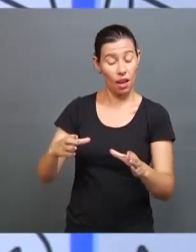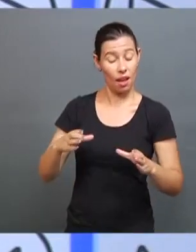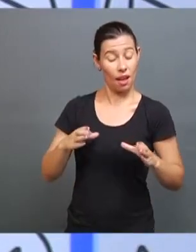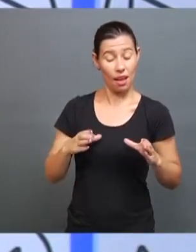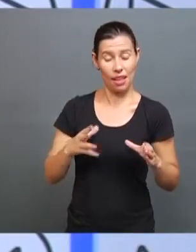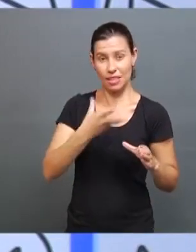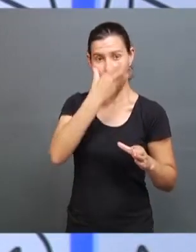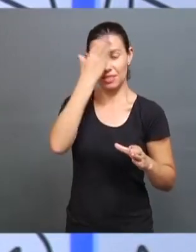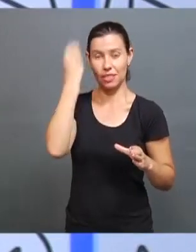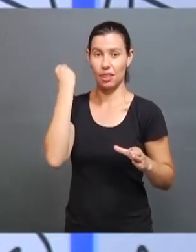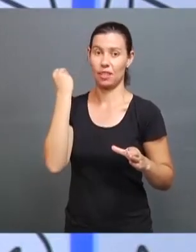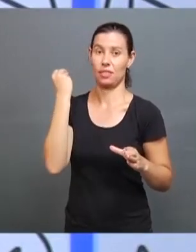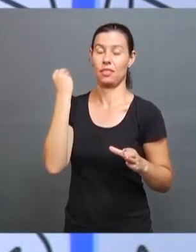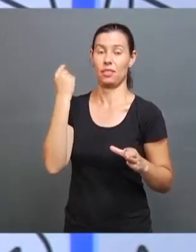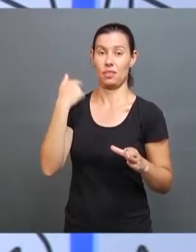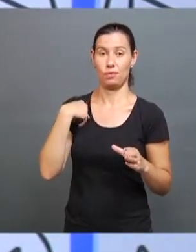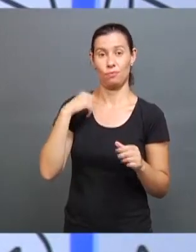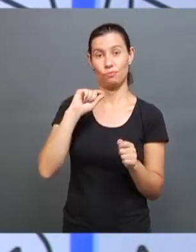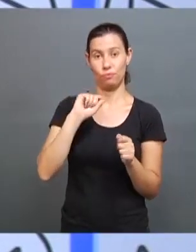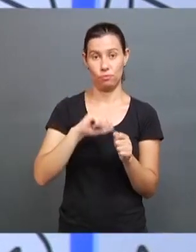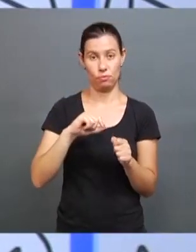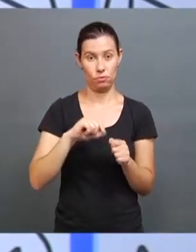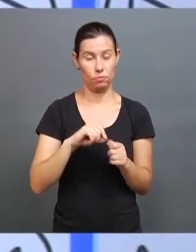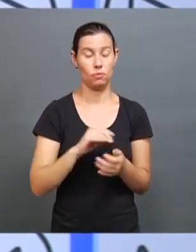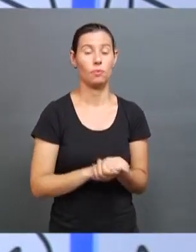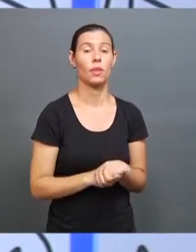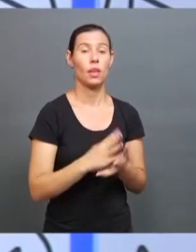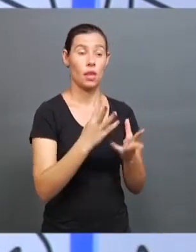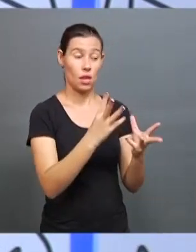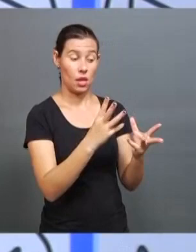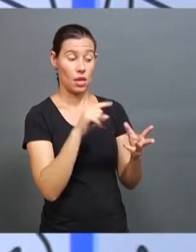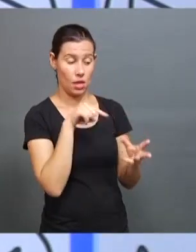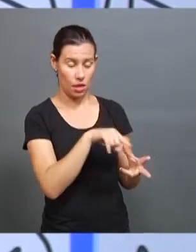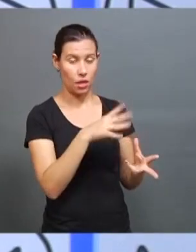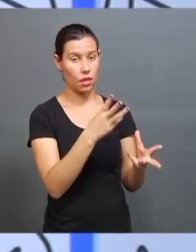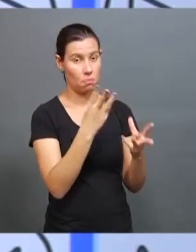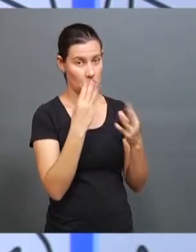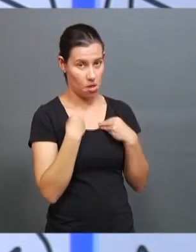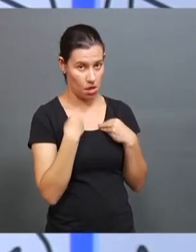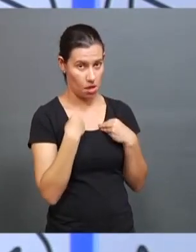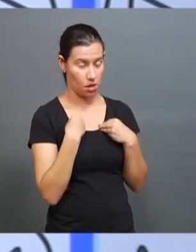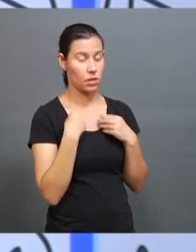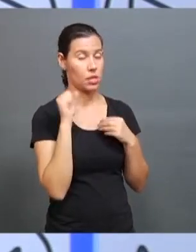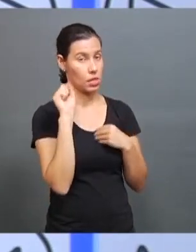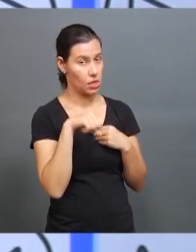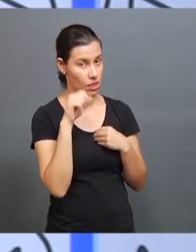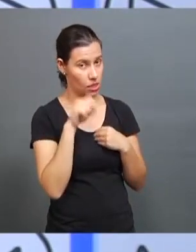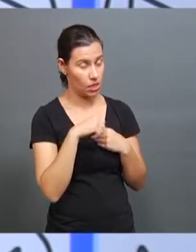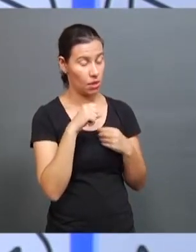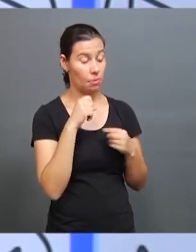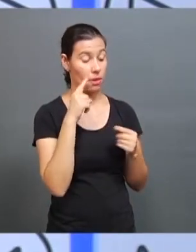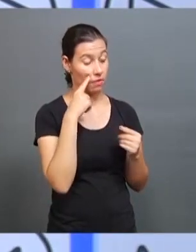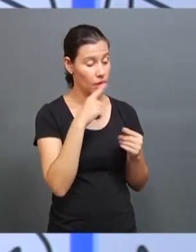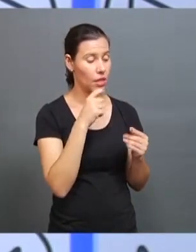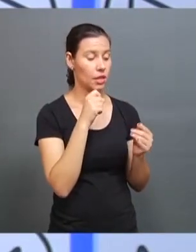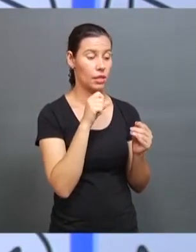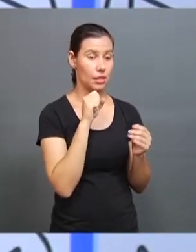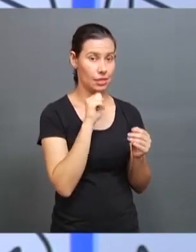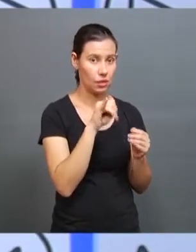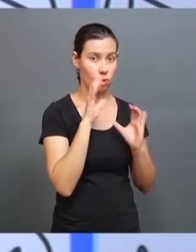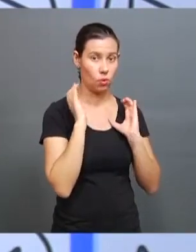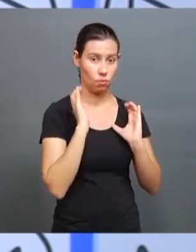crianças. Então, sim, a criança merece? Merece. Como resposta a uma série de comportamentos adequados,